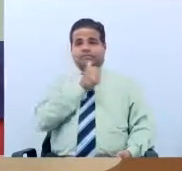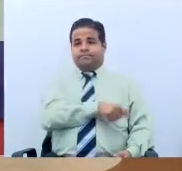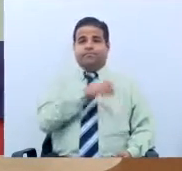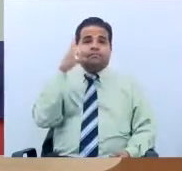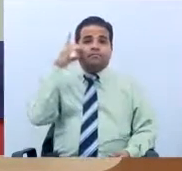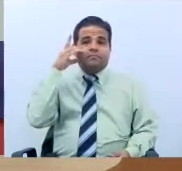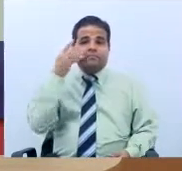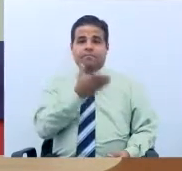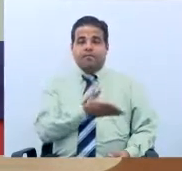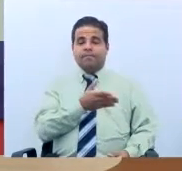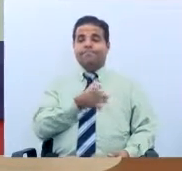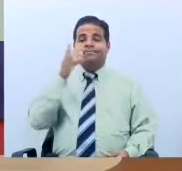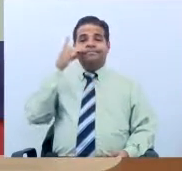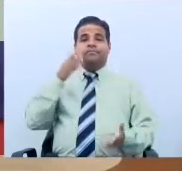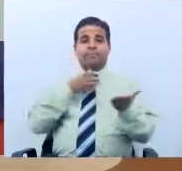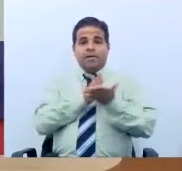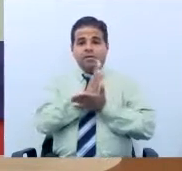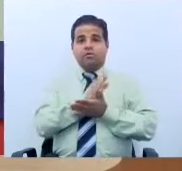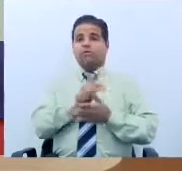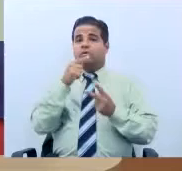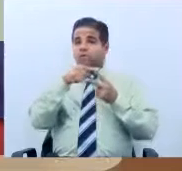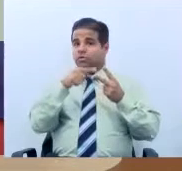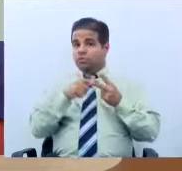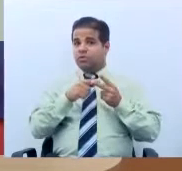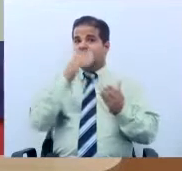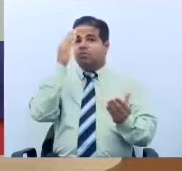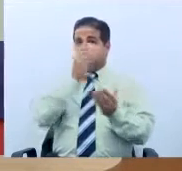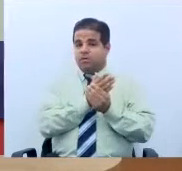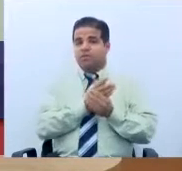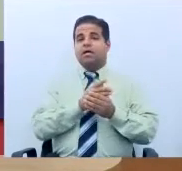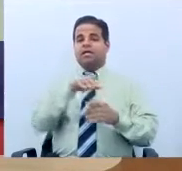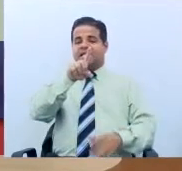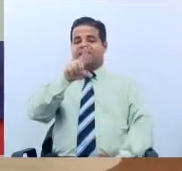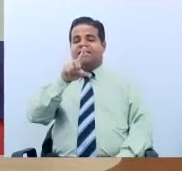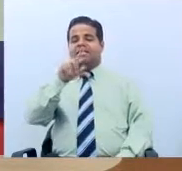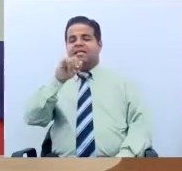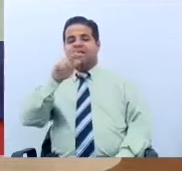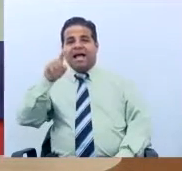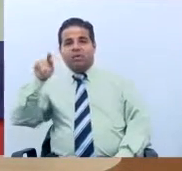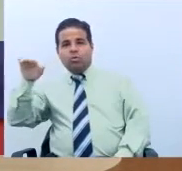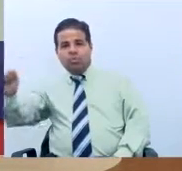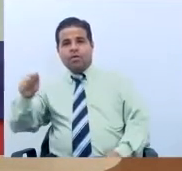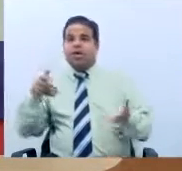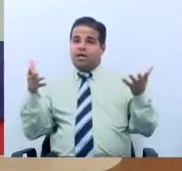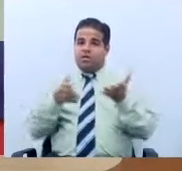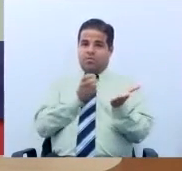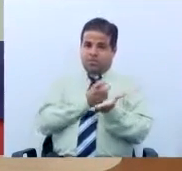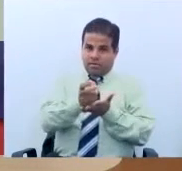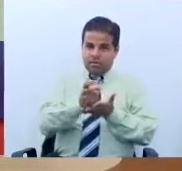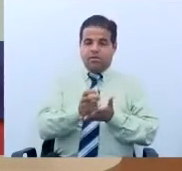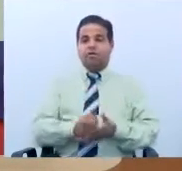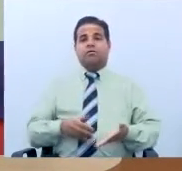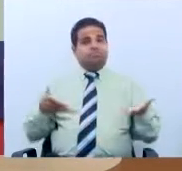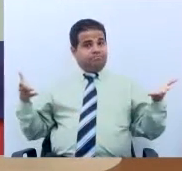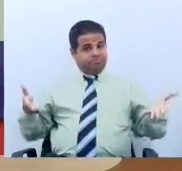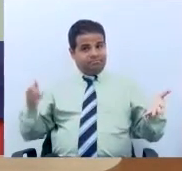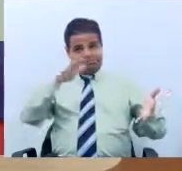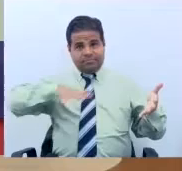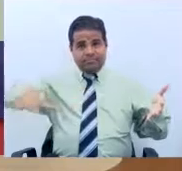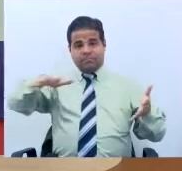Dilma. Dilma passou por dois processos de exceção, durante a ditadura militar e agora esse processo em plena